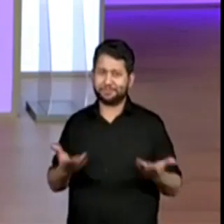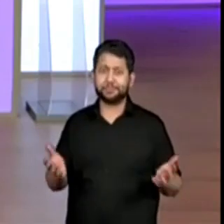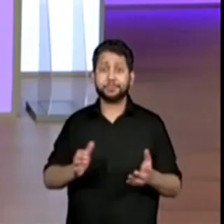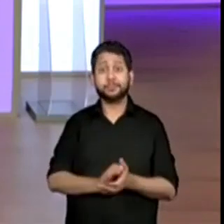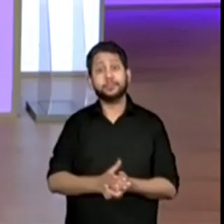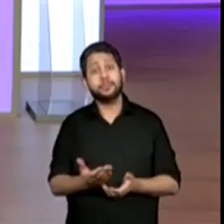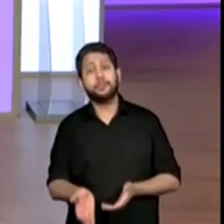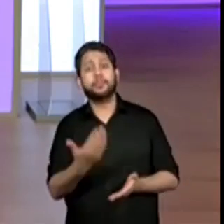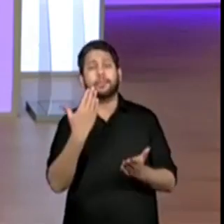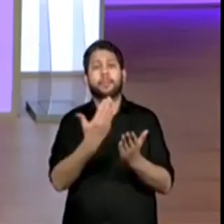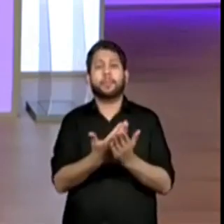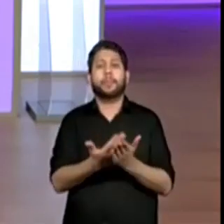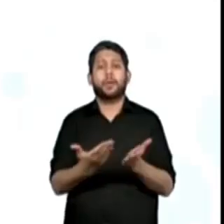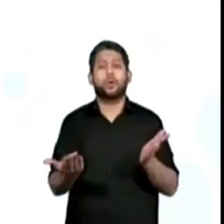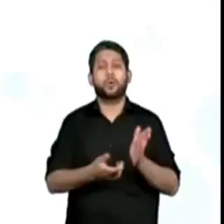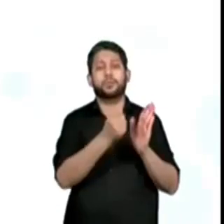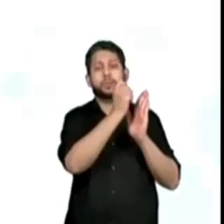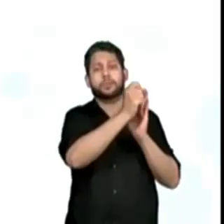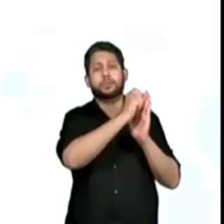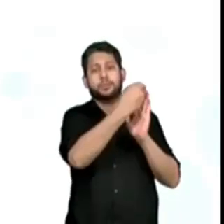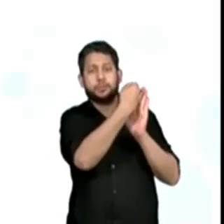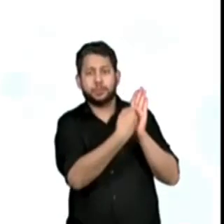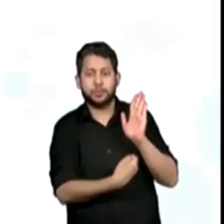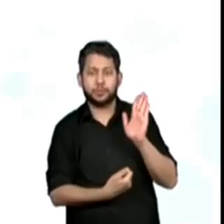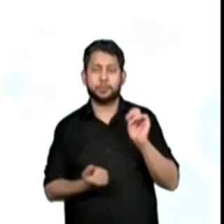aos registros da aula de hoje.